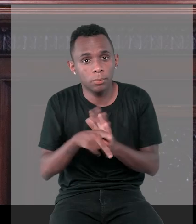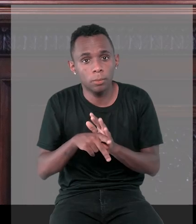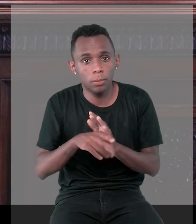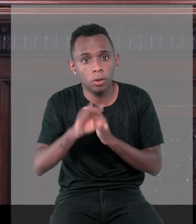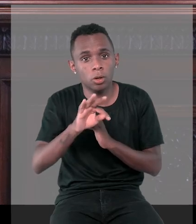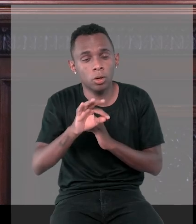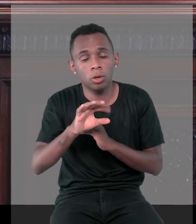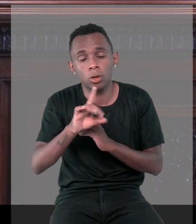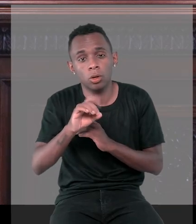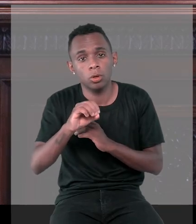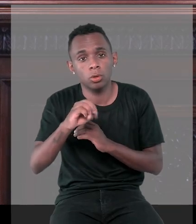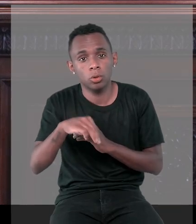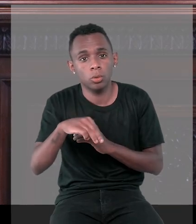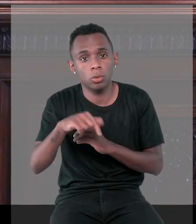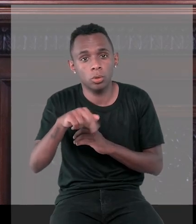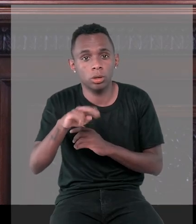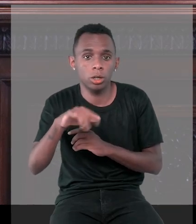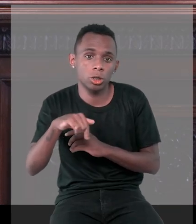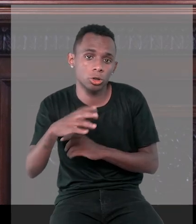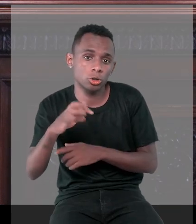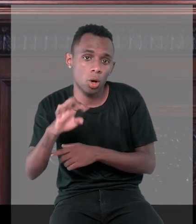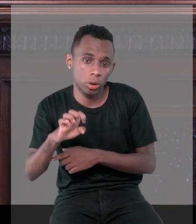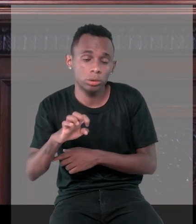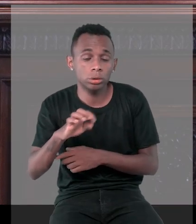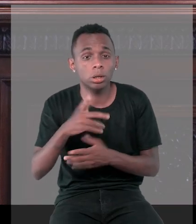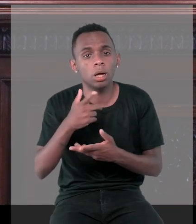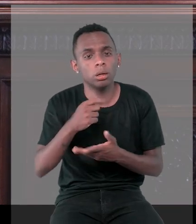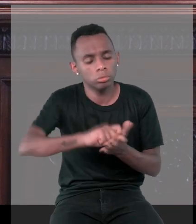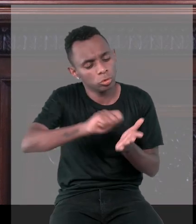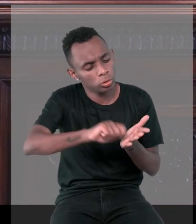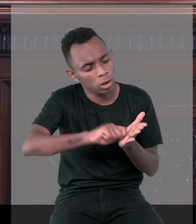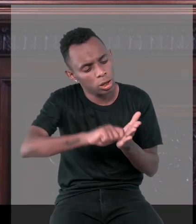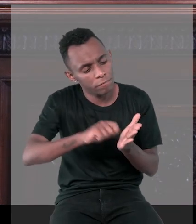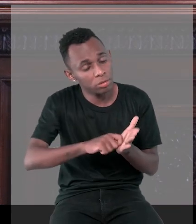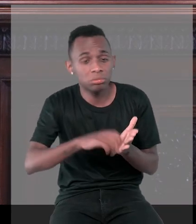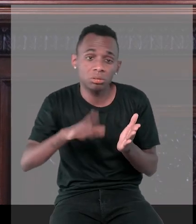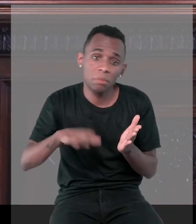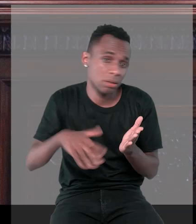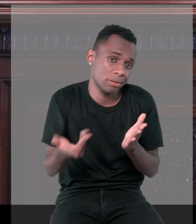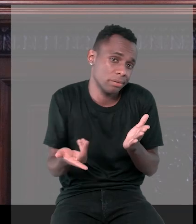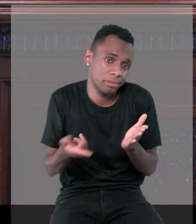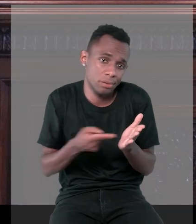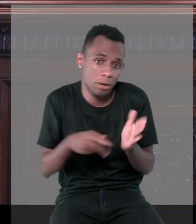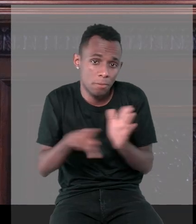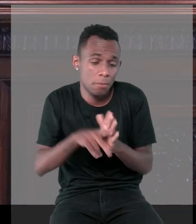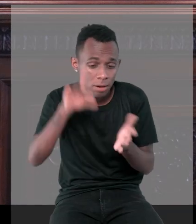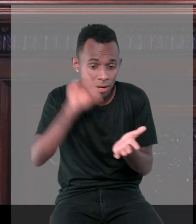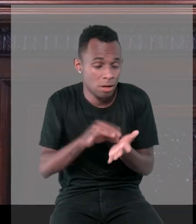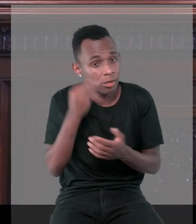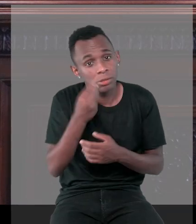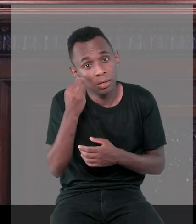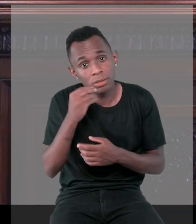Quixote, o Sancho Panza, ao lado, né, da mesa. Ele está escrevendo, quem sabe até ele está escrevendo exatamente dessa realidade brutal,